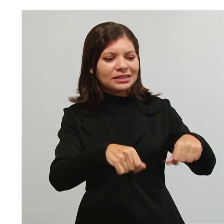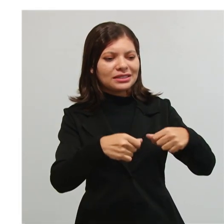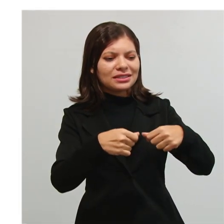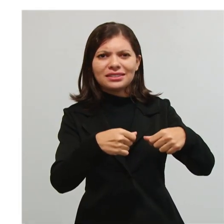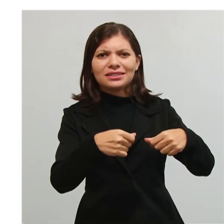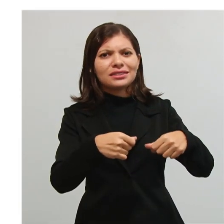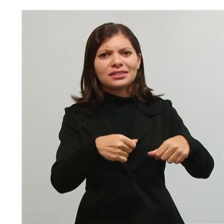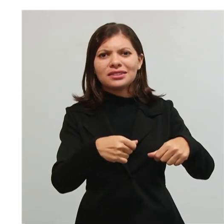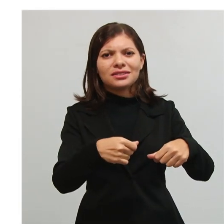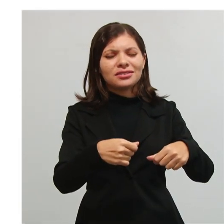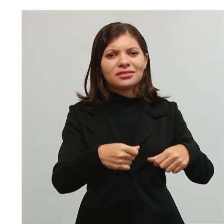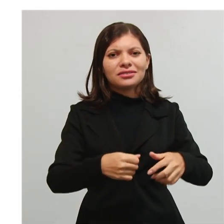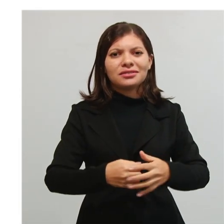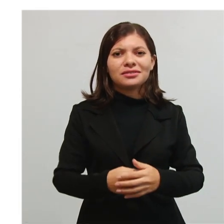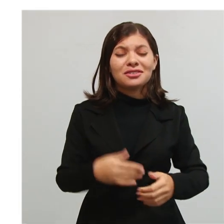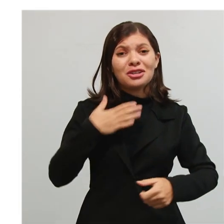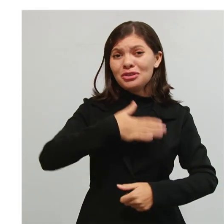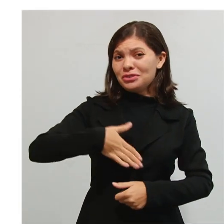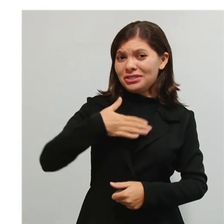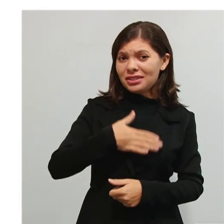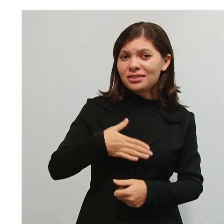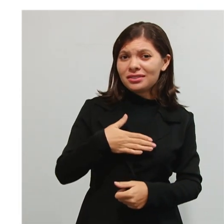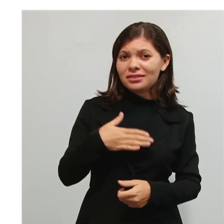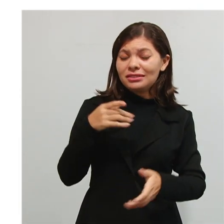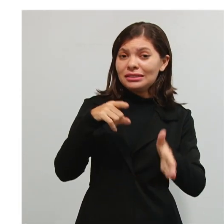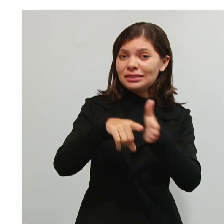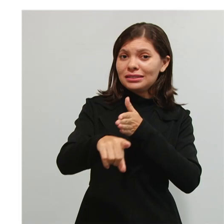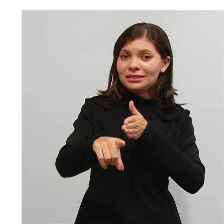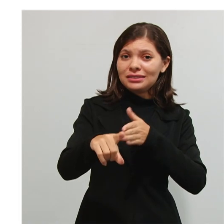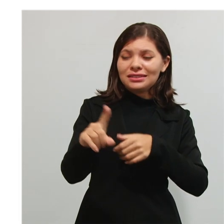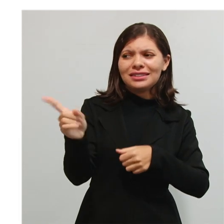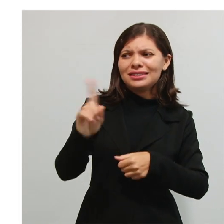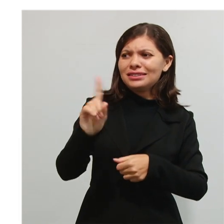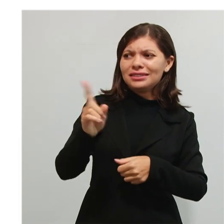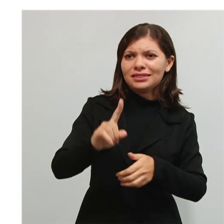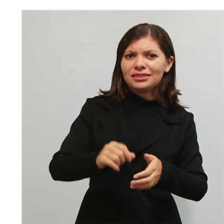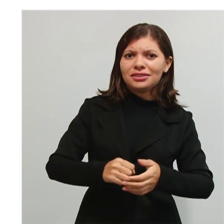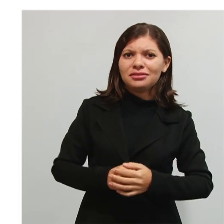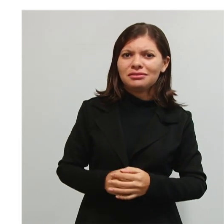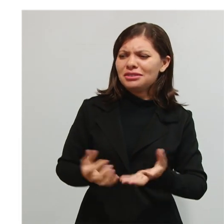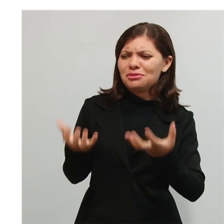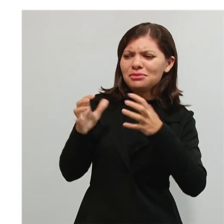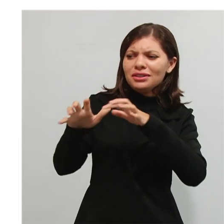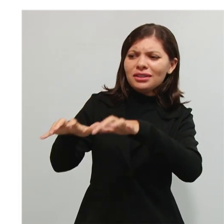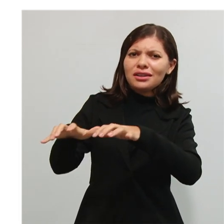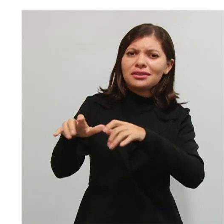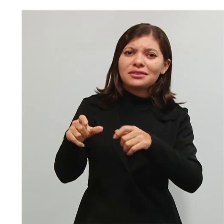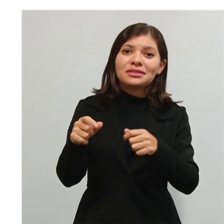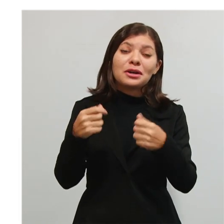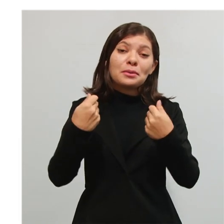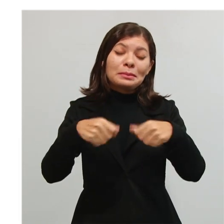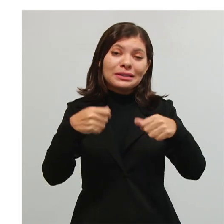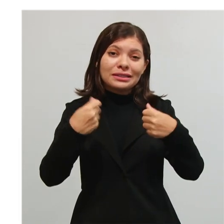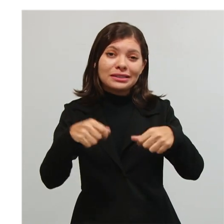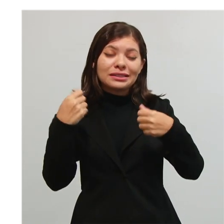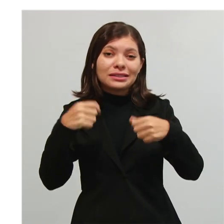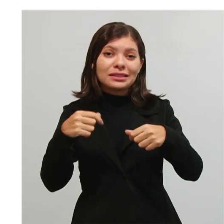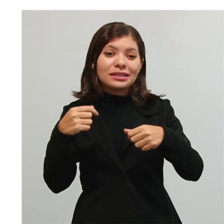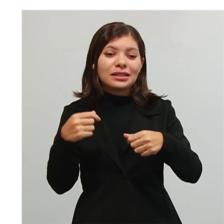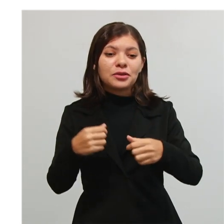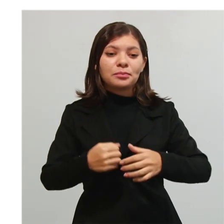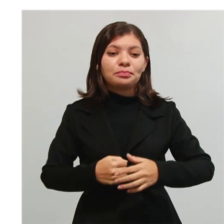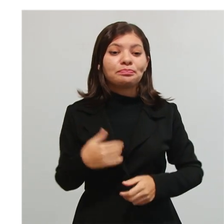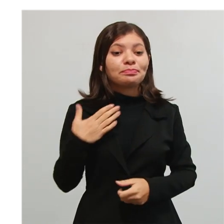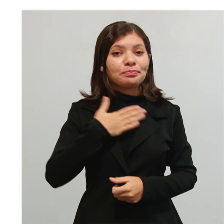vai satisfazer a sua necessidade pessoal não né então você tem que satisfazer cliente depois de entender